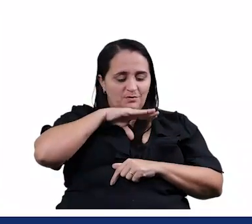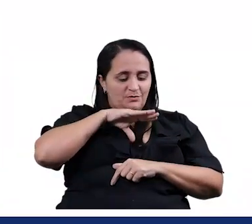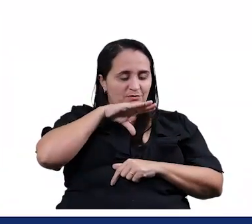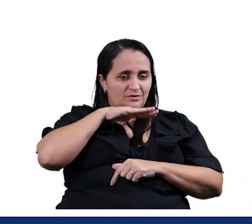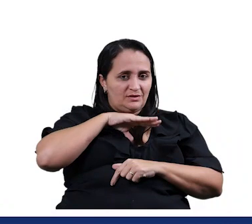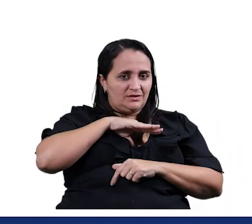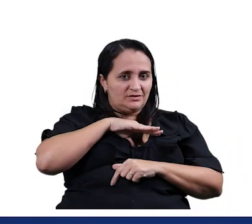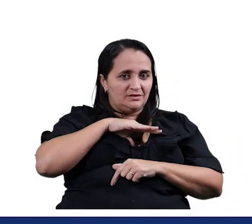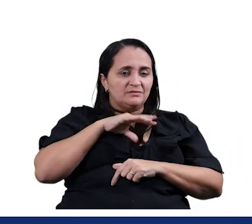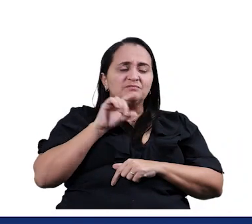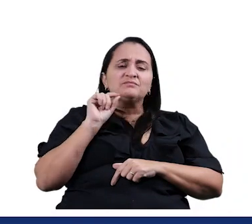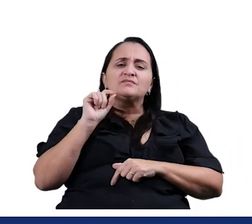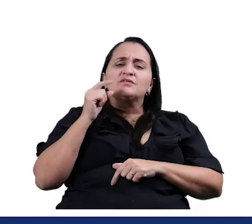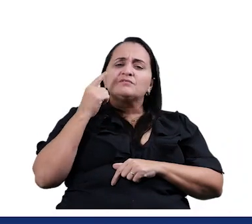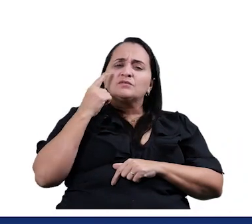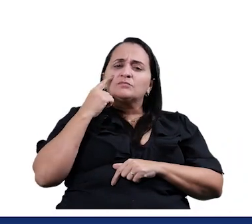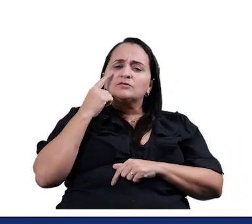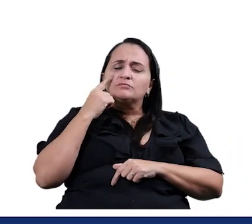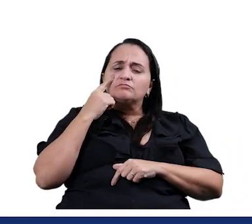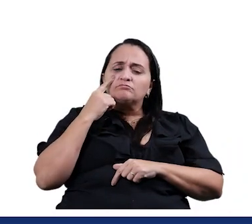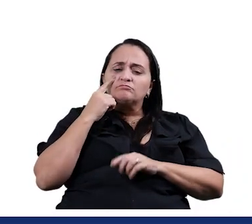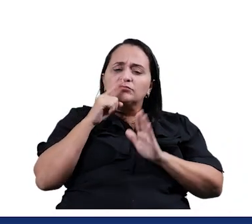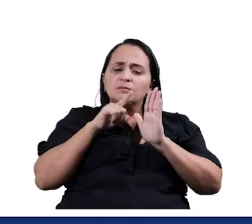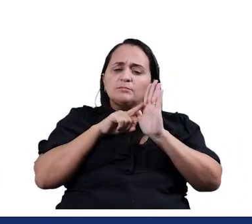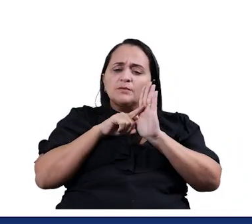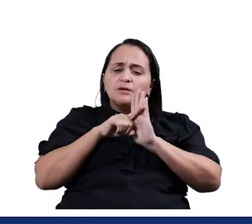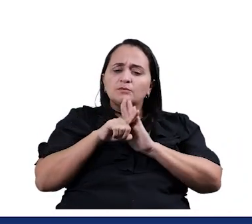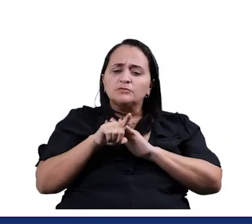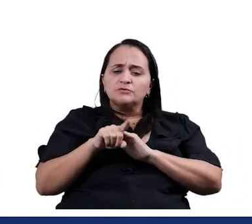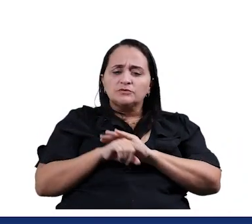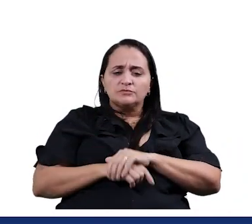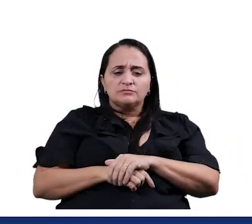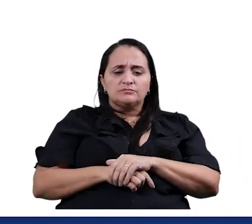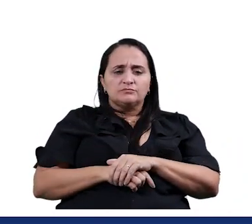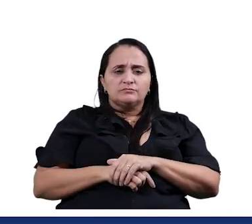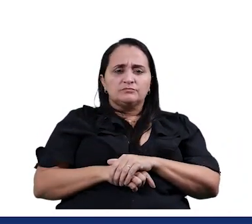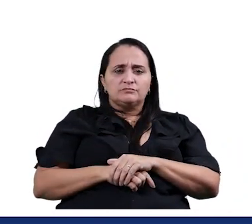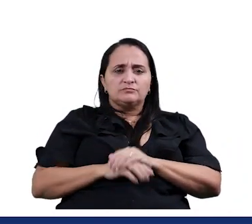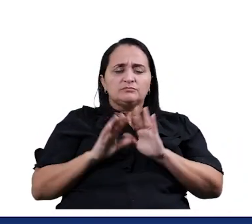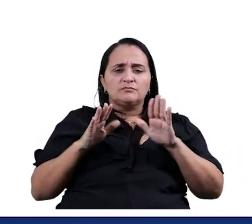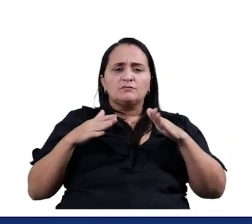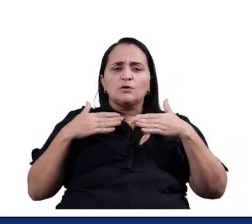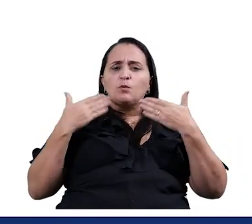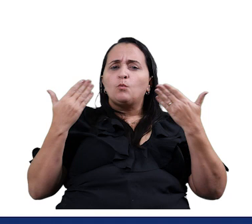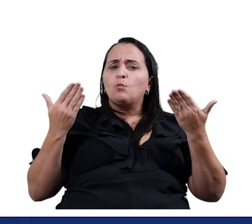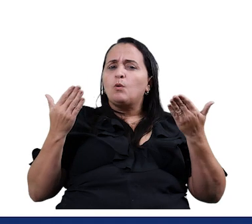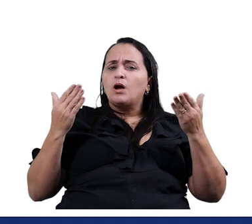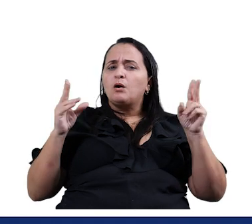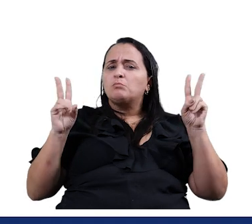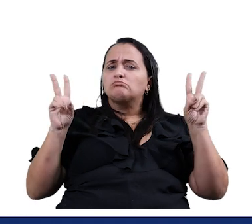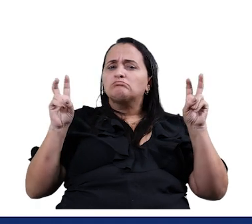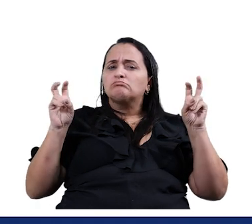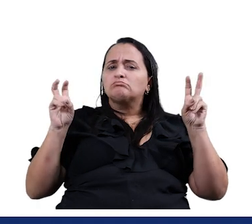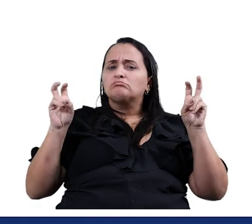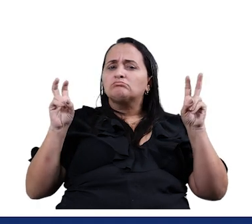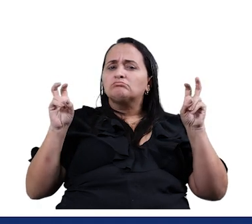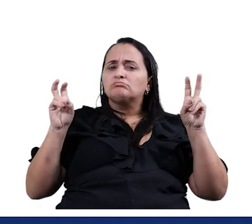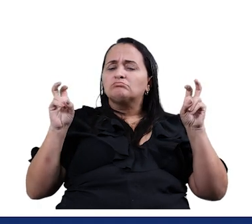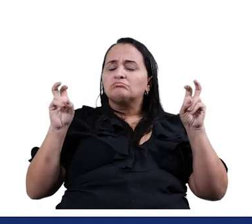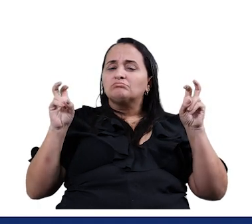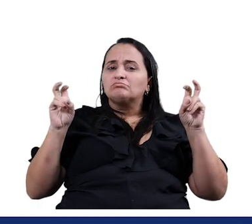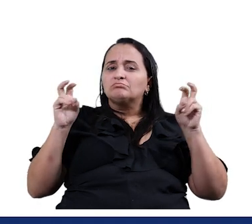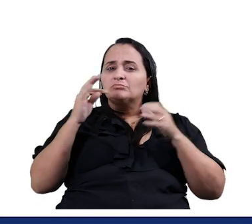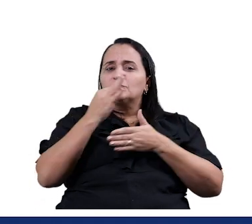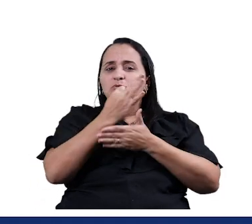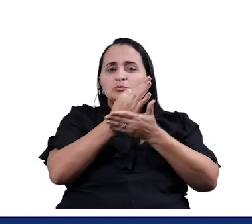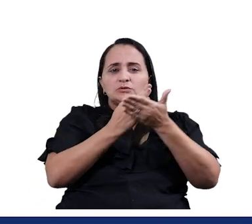texto? Começamos com as nossas perguntinhas, né? Qual o assunto do texto? Qual o assunto